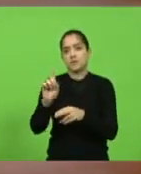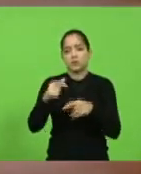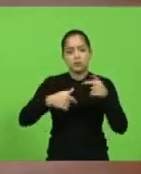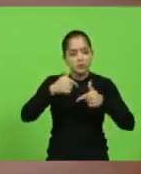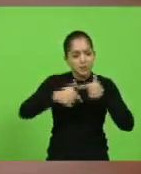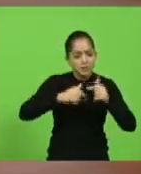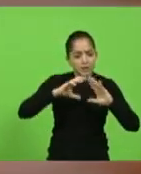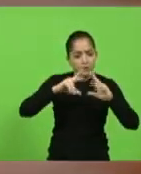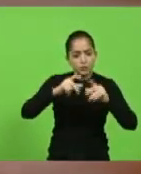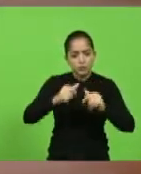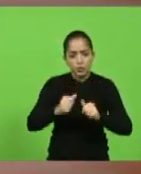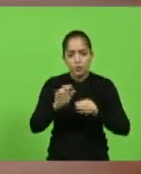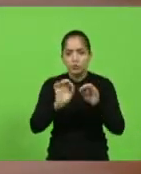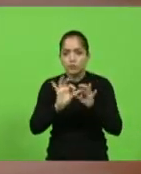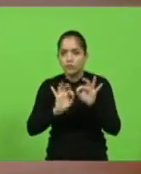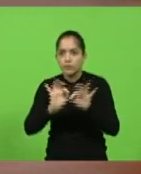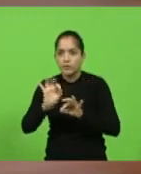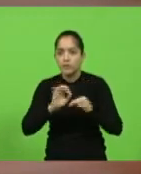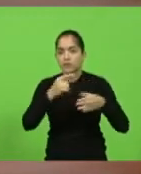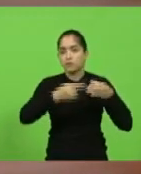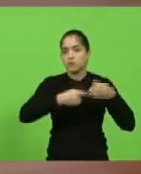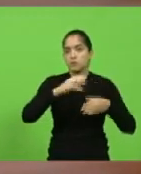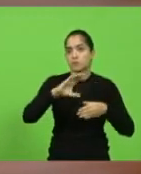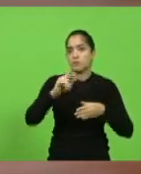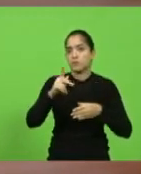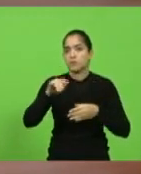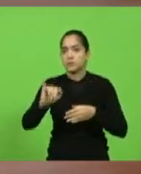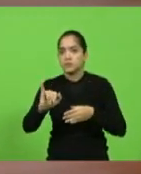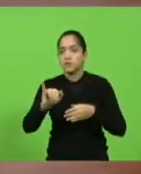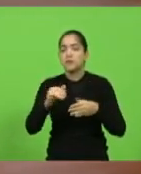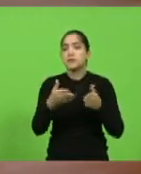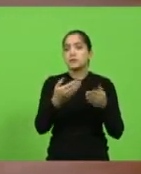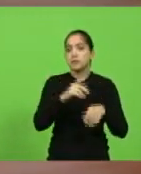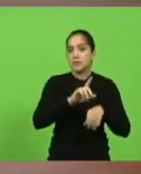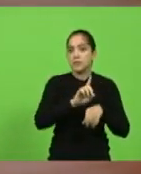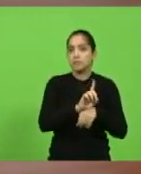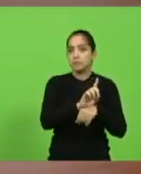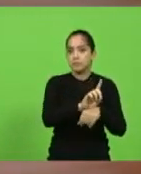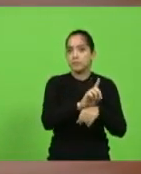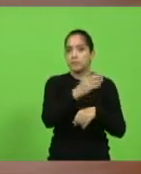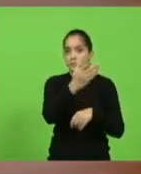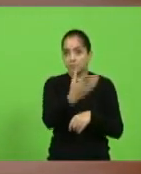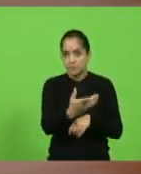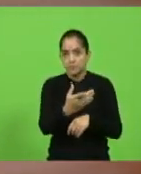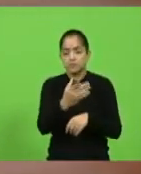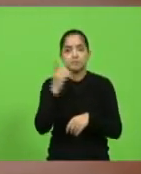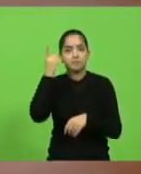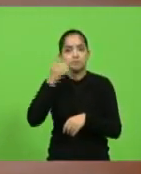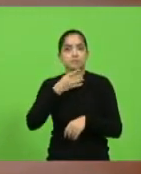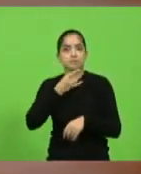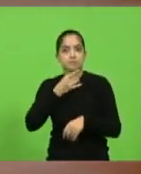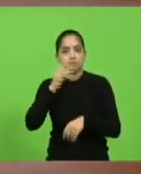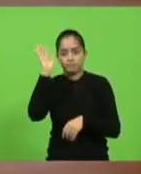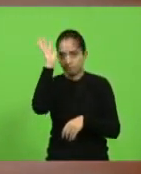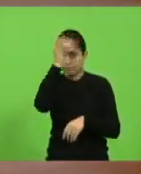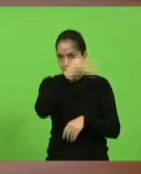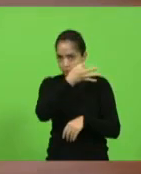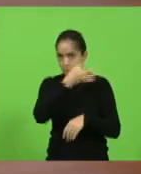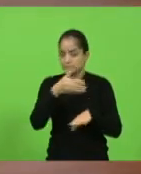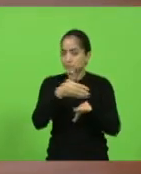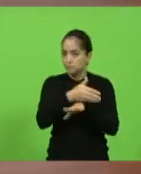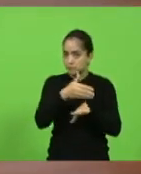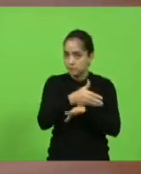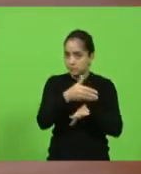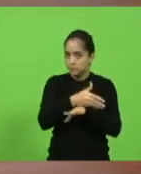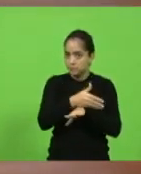que inclusive foi integrada pelo deputado Valdir Cobalcini e pelo deputado Fabiano da Luz, ambos integrantes desse Tribunal